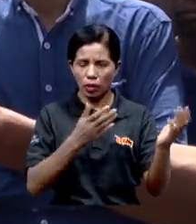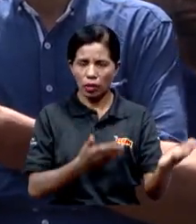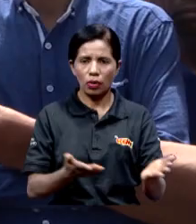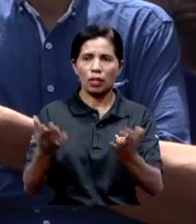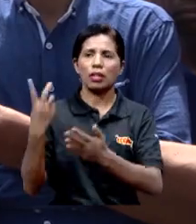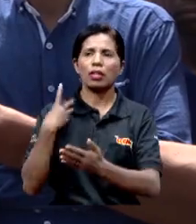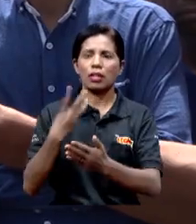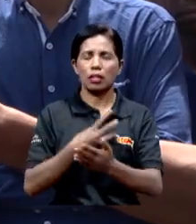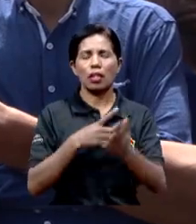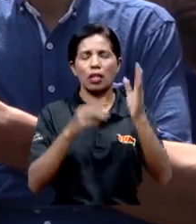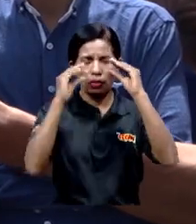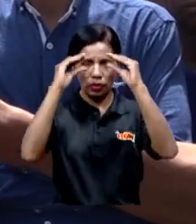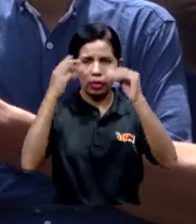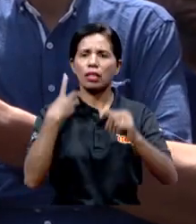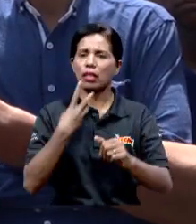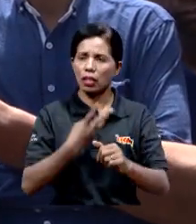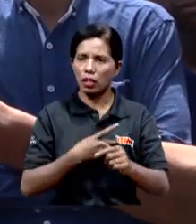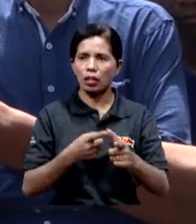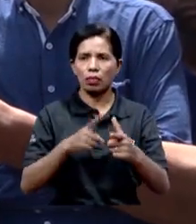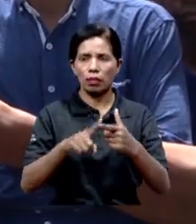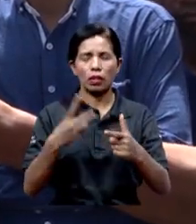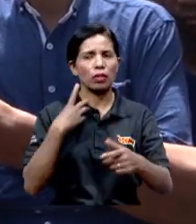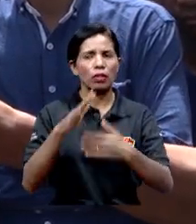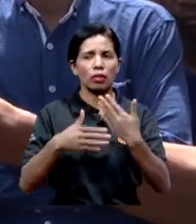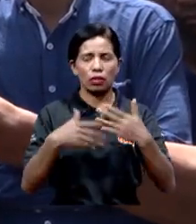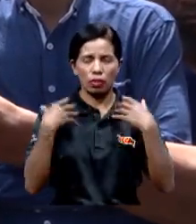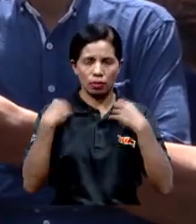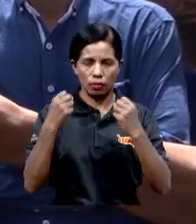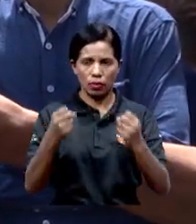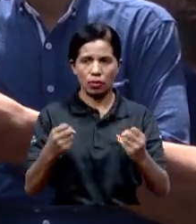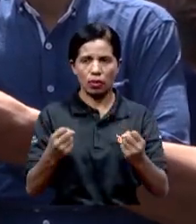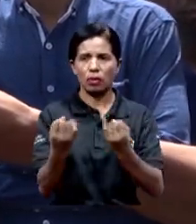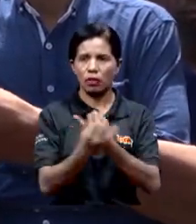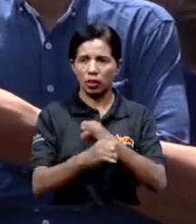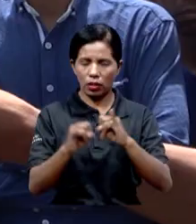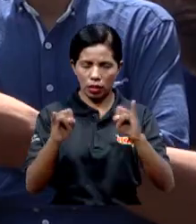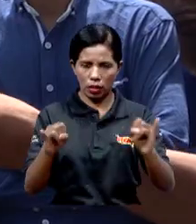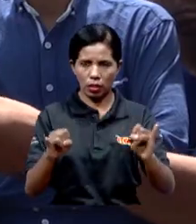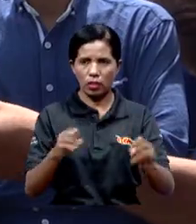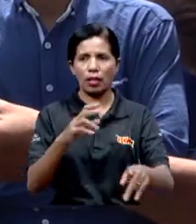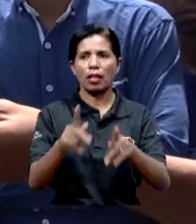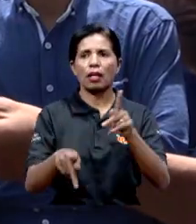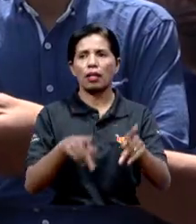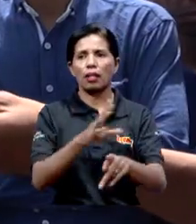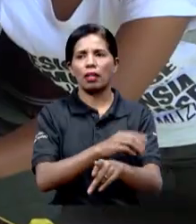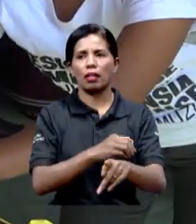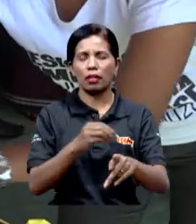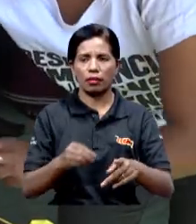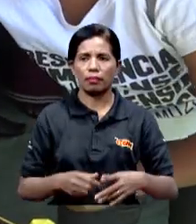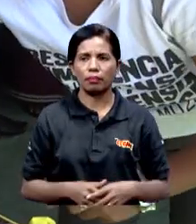ita motiva ita per depois ita hot brani funu ukurasika ida ne ema bolu ne temática da